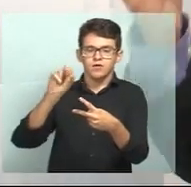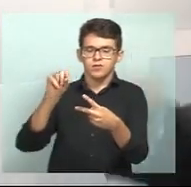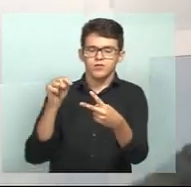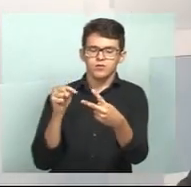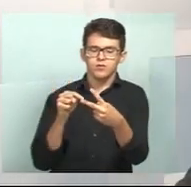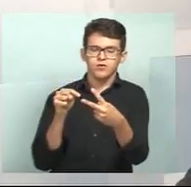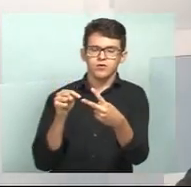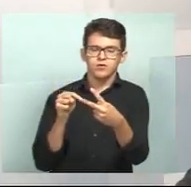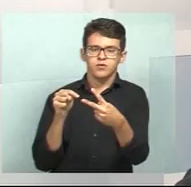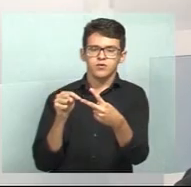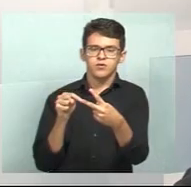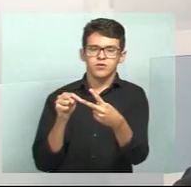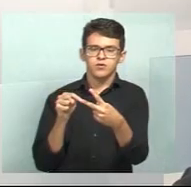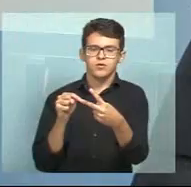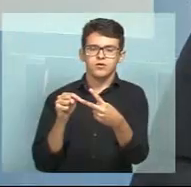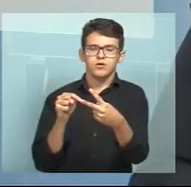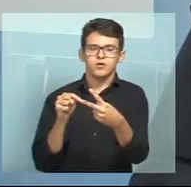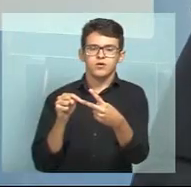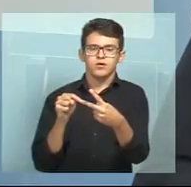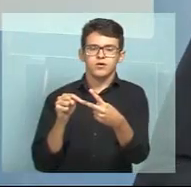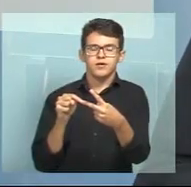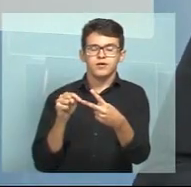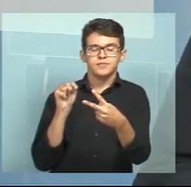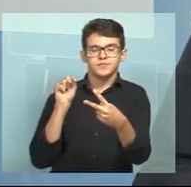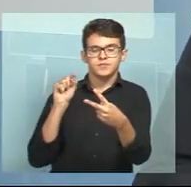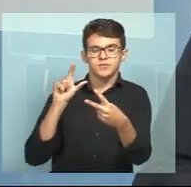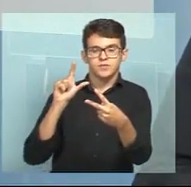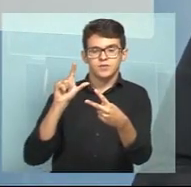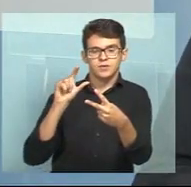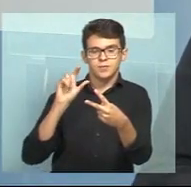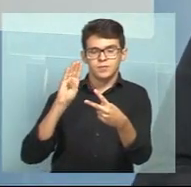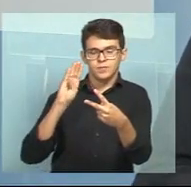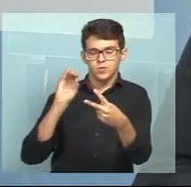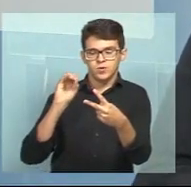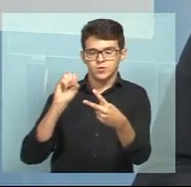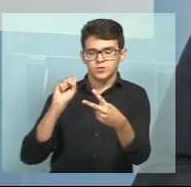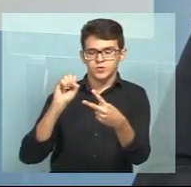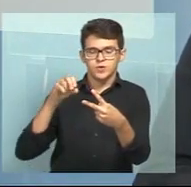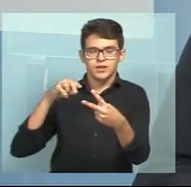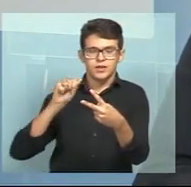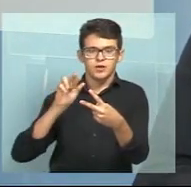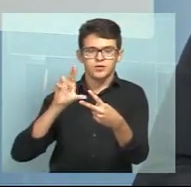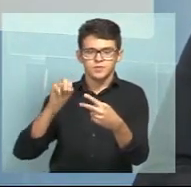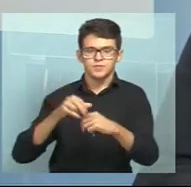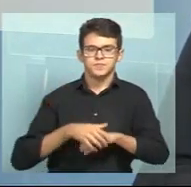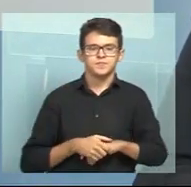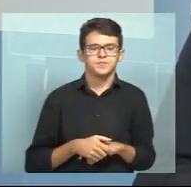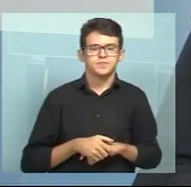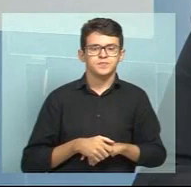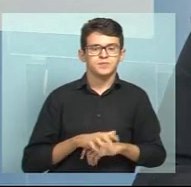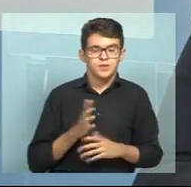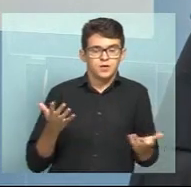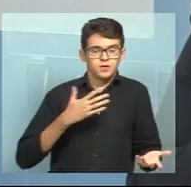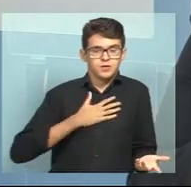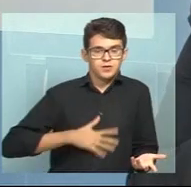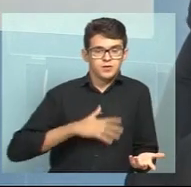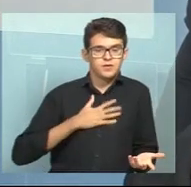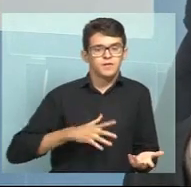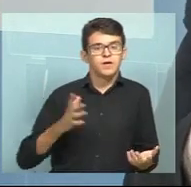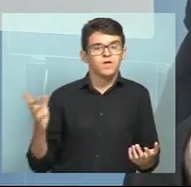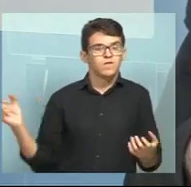Marina Silva. Pronto, pois, dito isso, eu vou para um rápido intervalo e não sai daí não, que eu volto